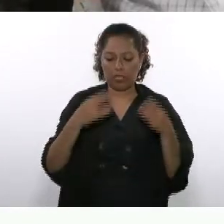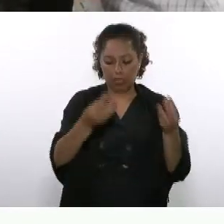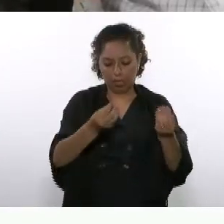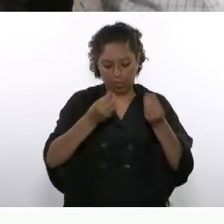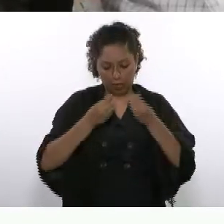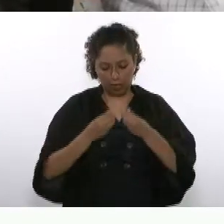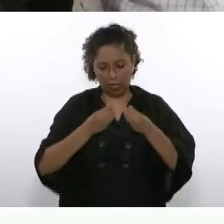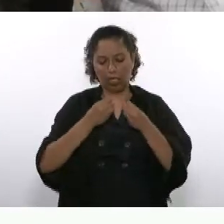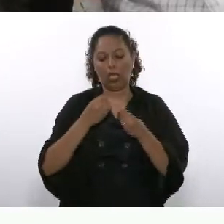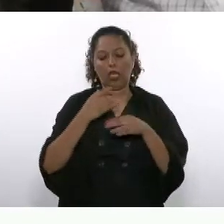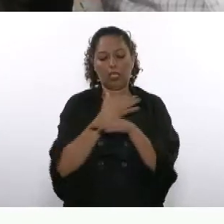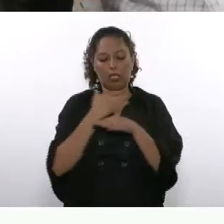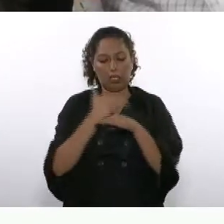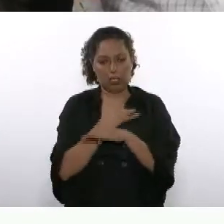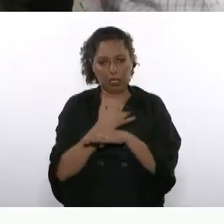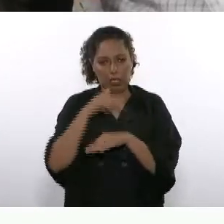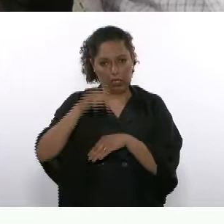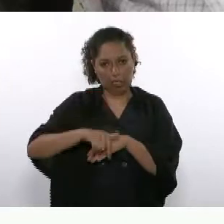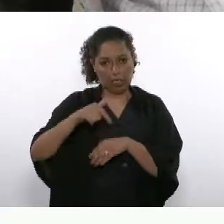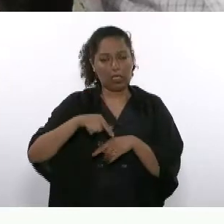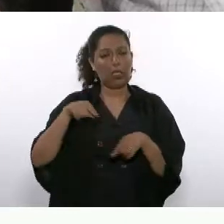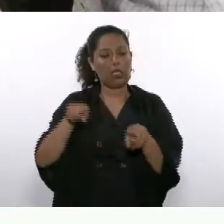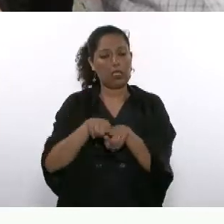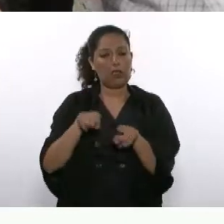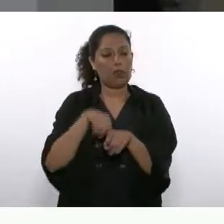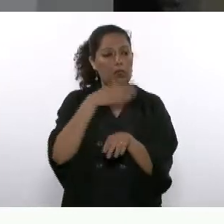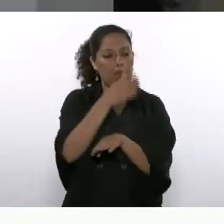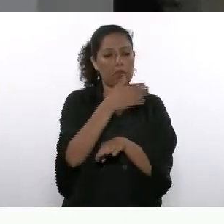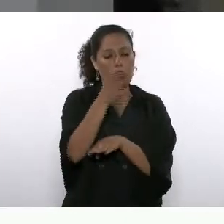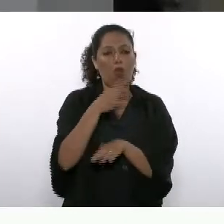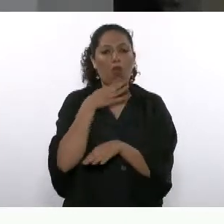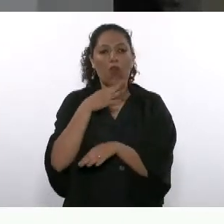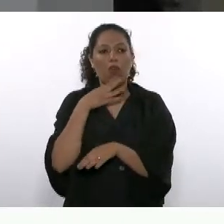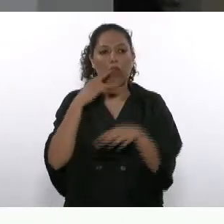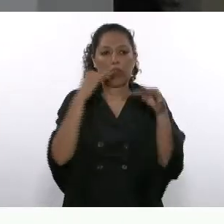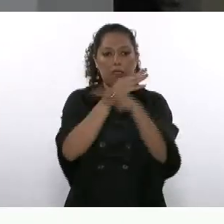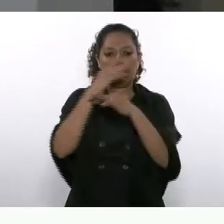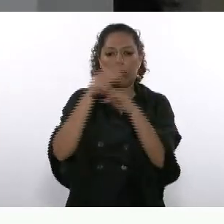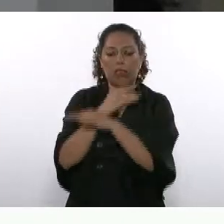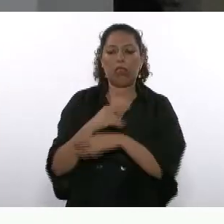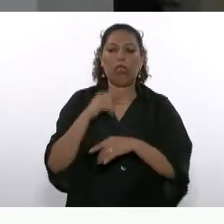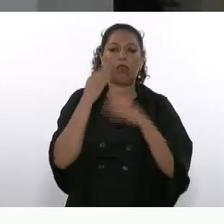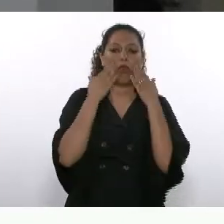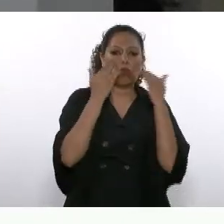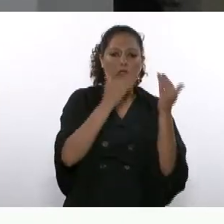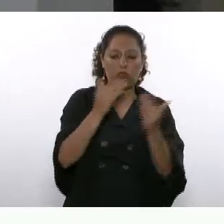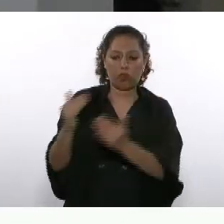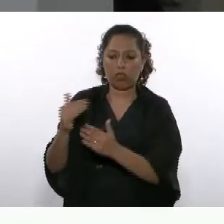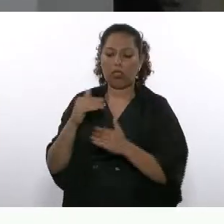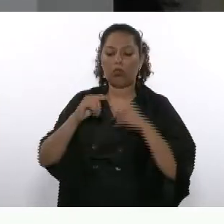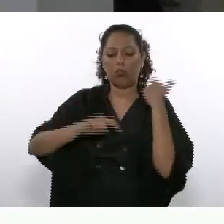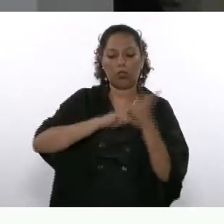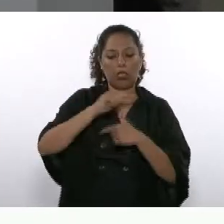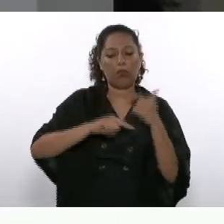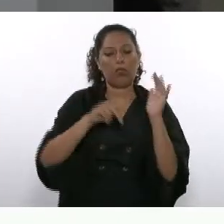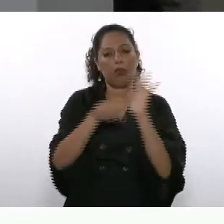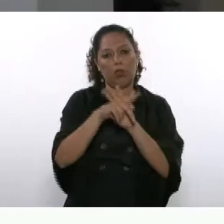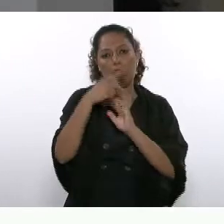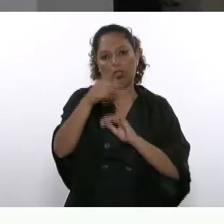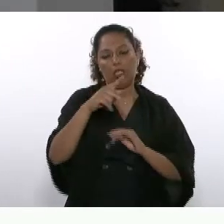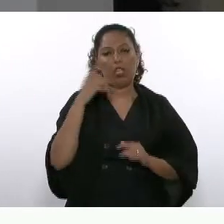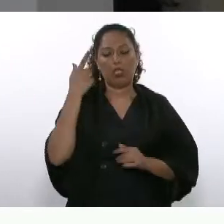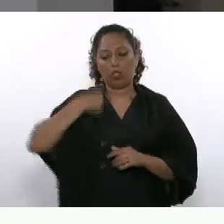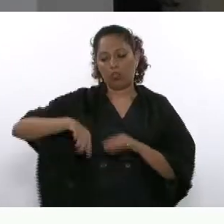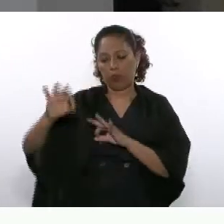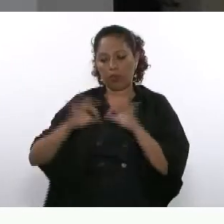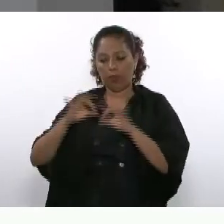aqui, mas também ir aos municípios para conhecer a realidade deles, para trabalhar cada realidade individualmente. Não adianta a gente fazer um pacote e achar que o